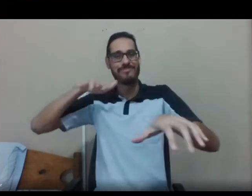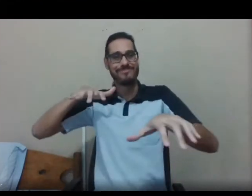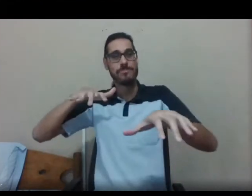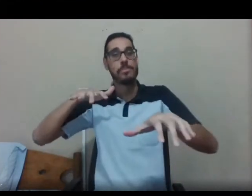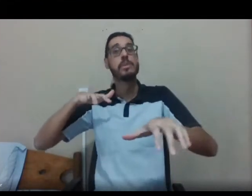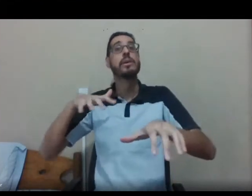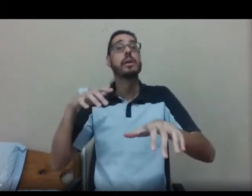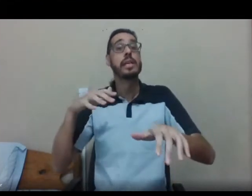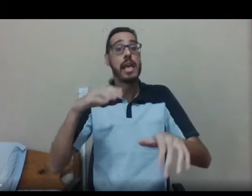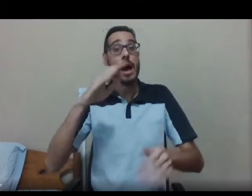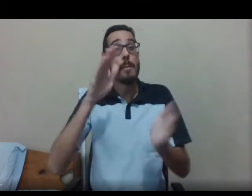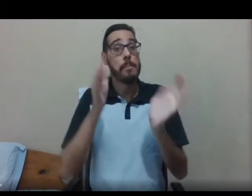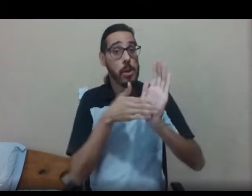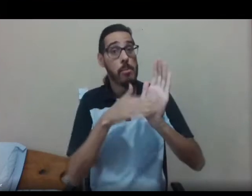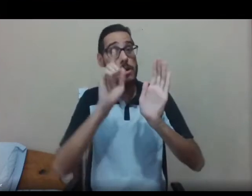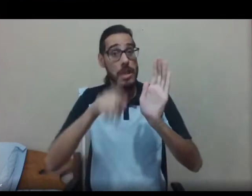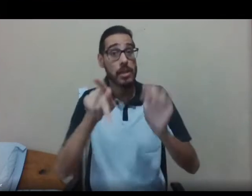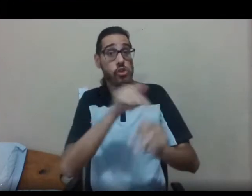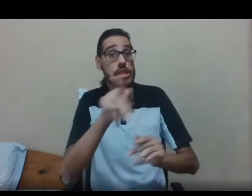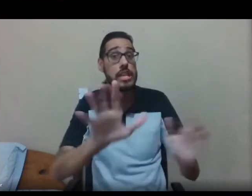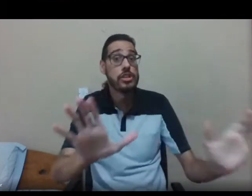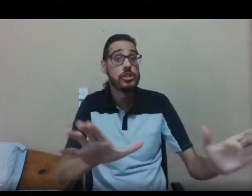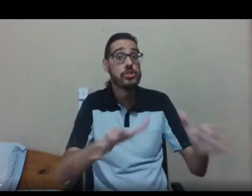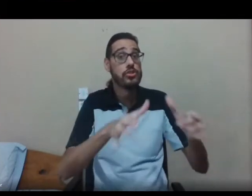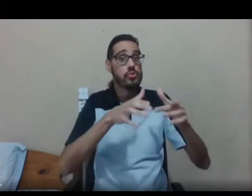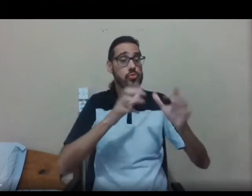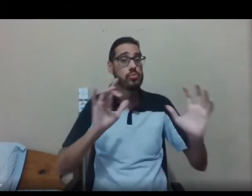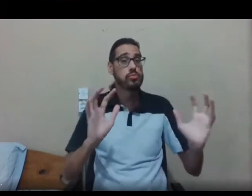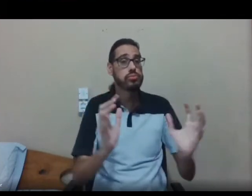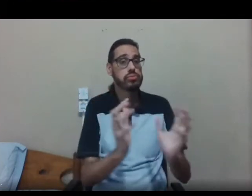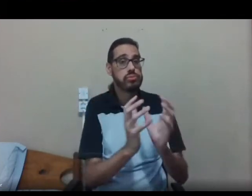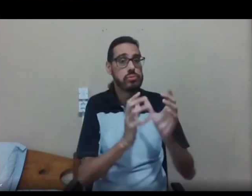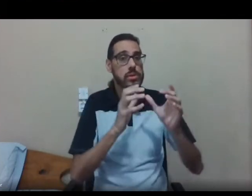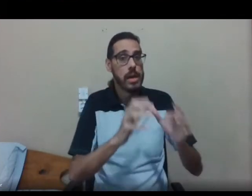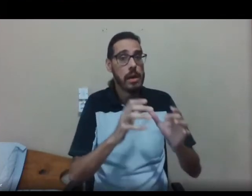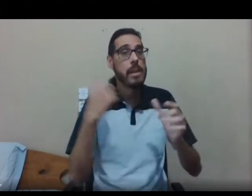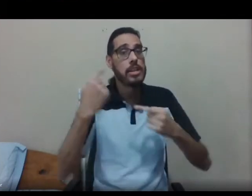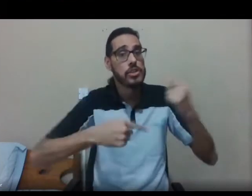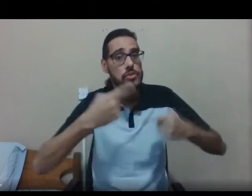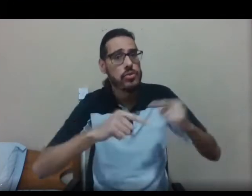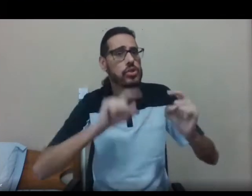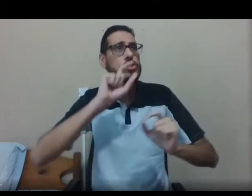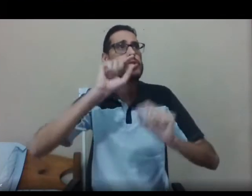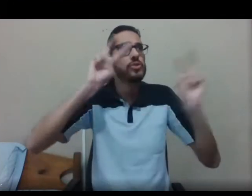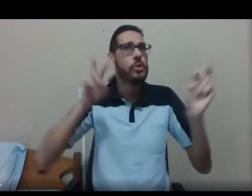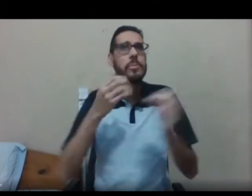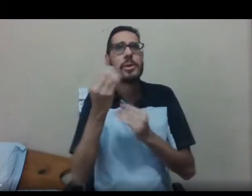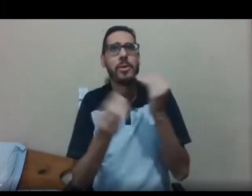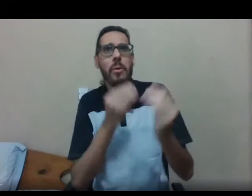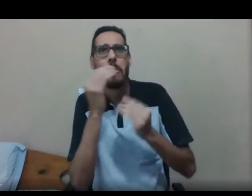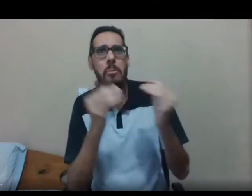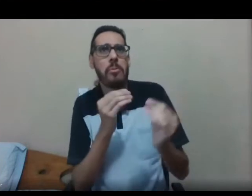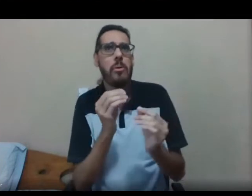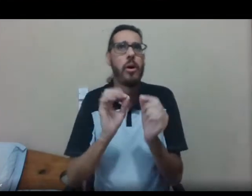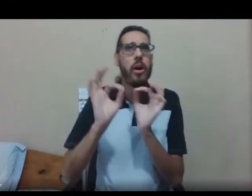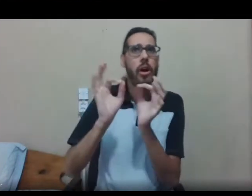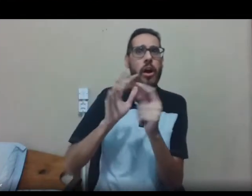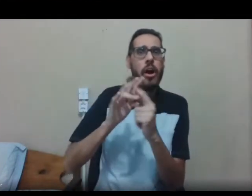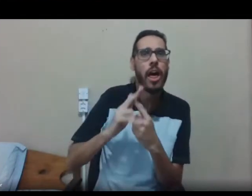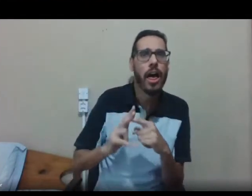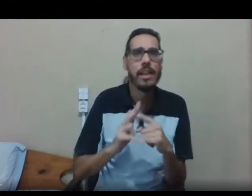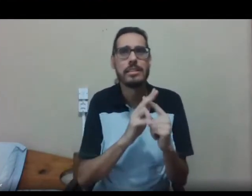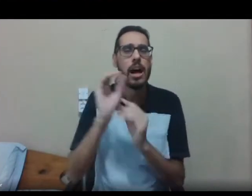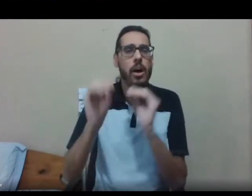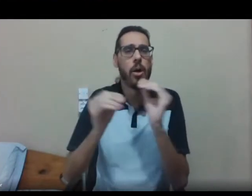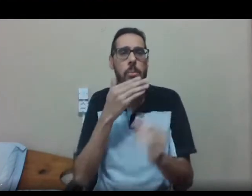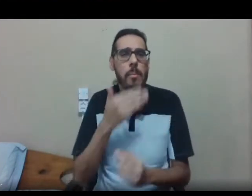perfil, docentes de área correlata, né, para pensar nas estratégias, para pensar naquilo que o curso pode avançar, quais são os desafios